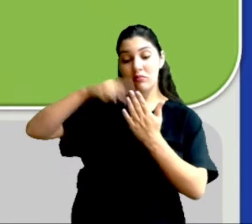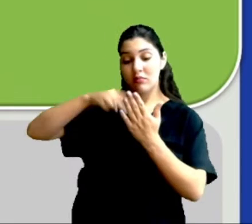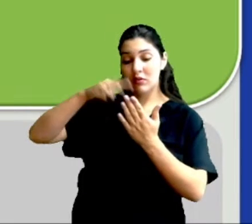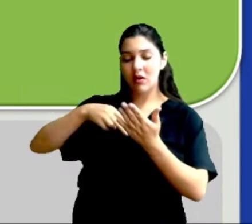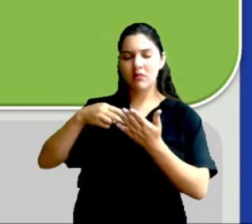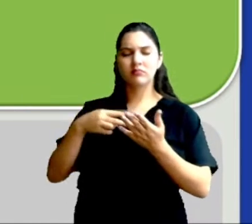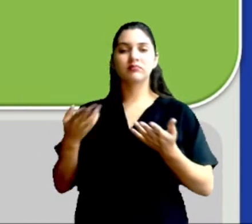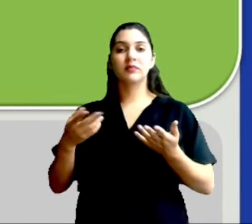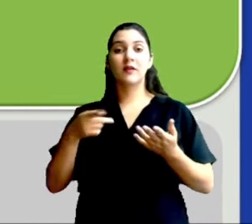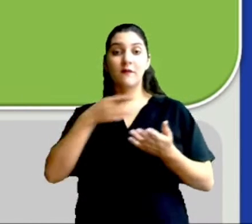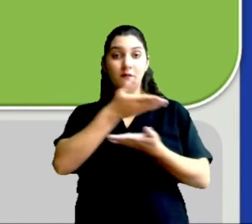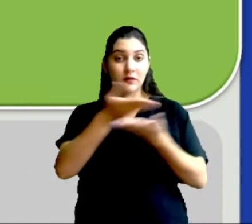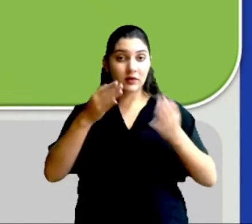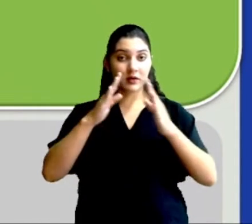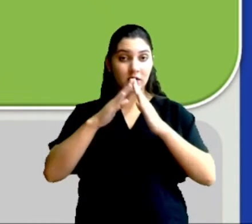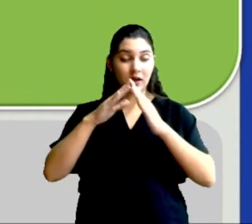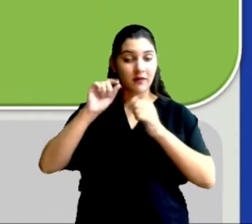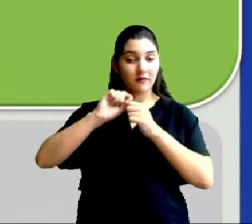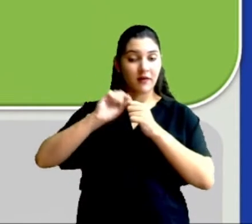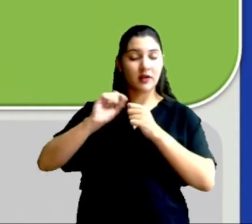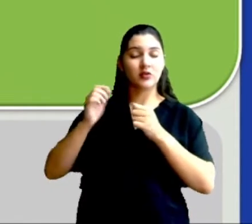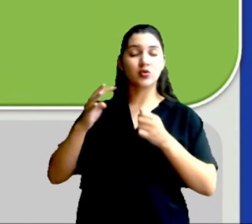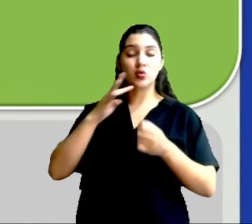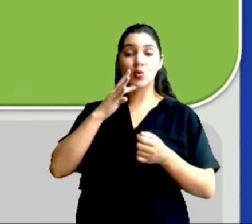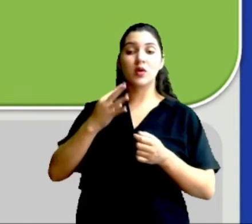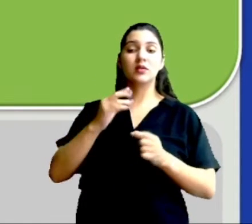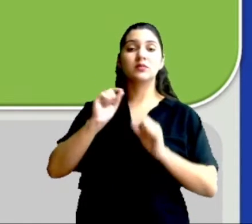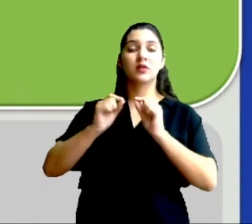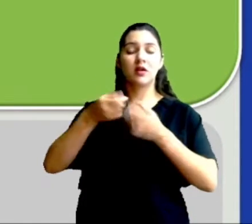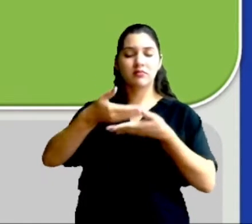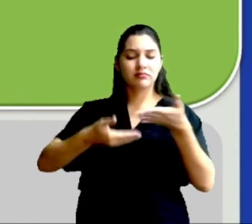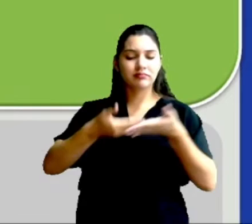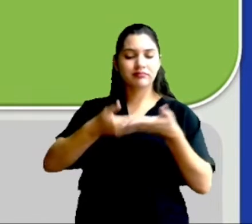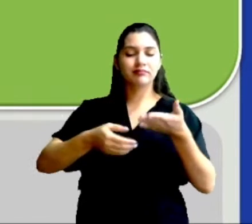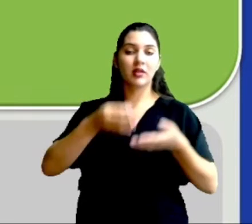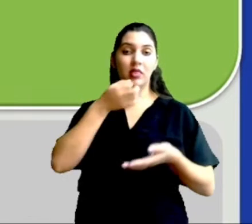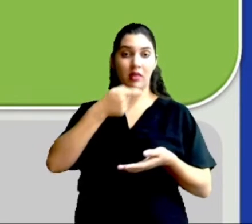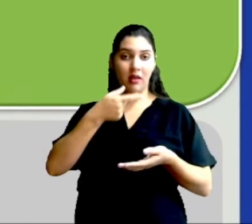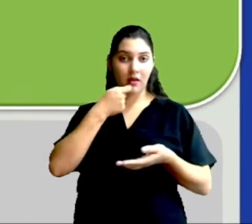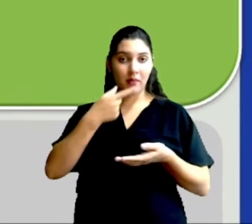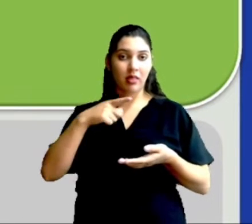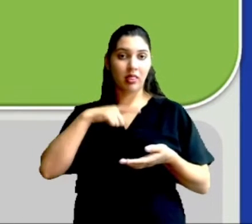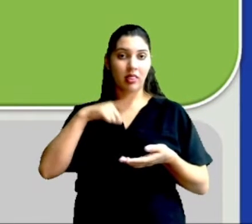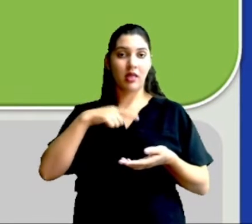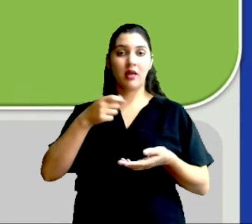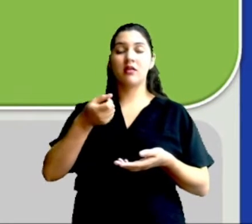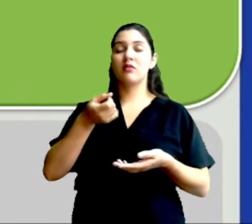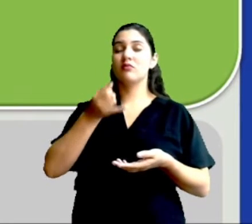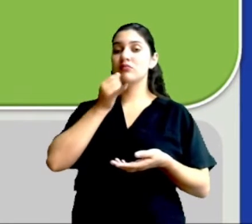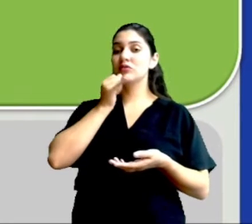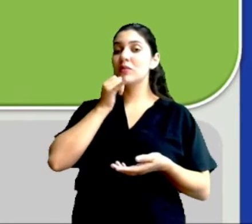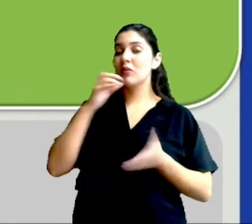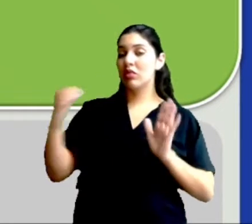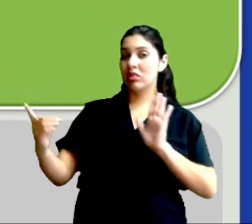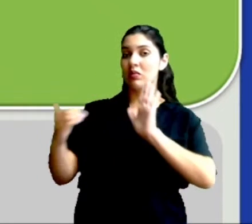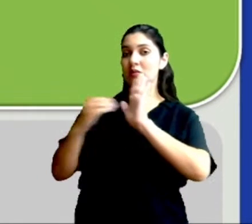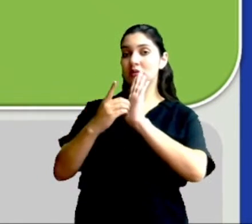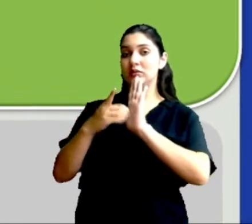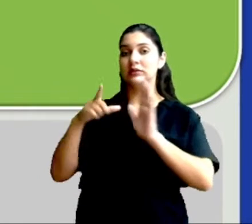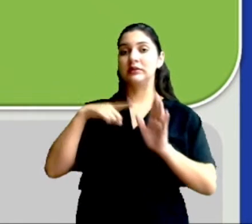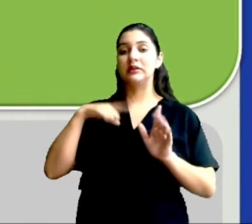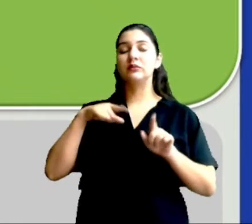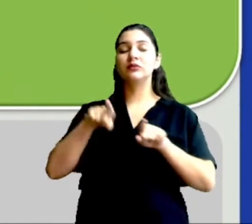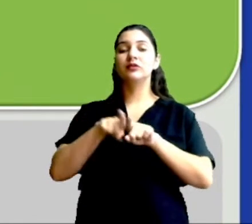casa faz esse reconhecimento das bulas de remédio, que nós temos ali um exemplo de denotação. Temos